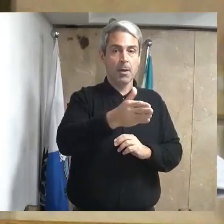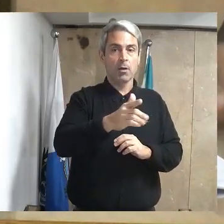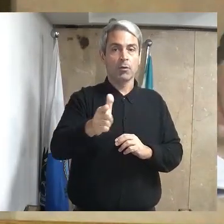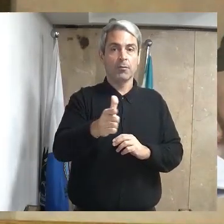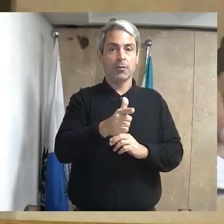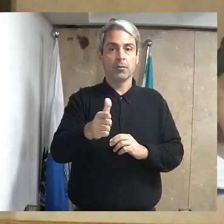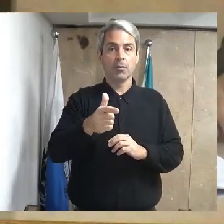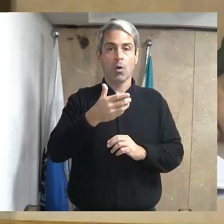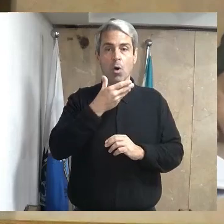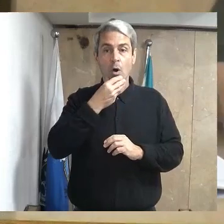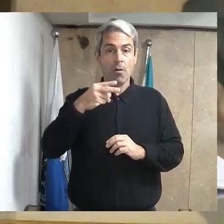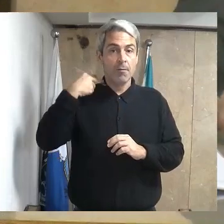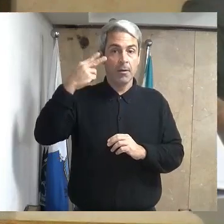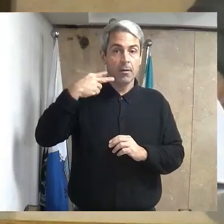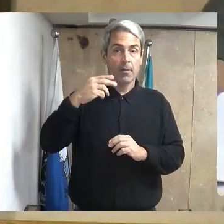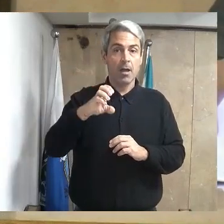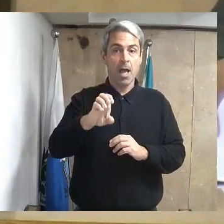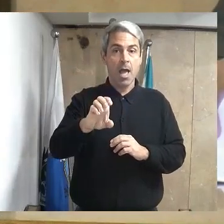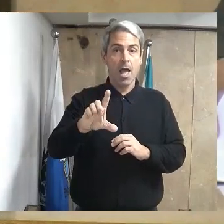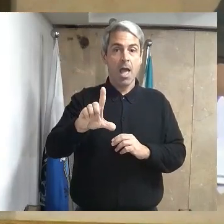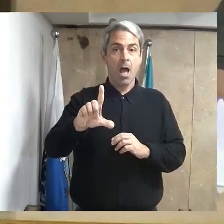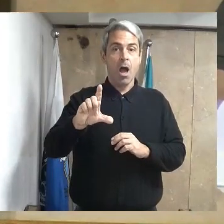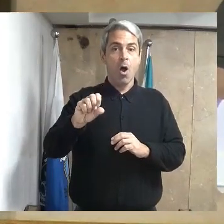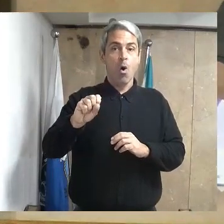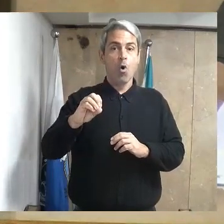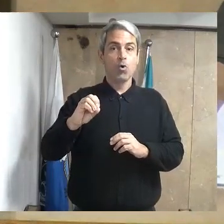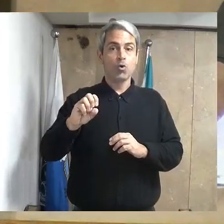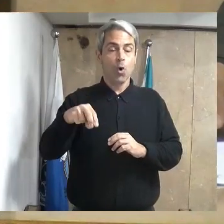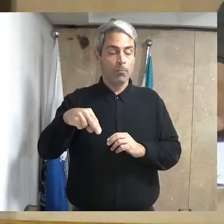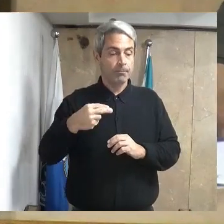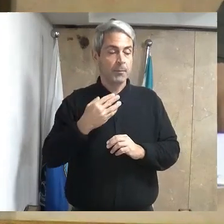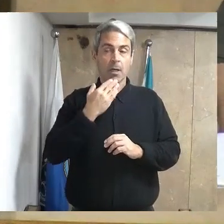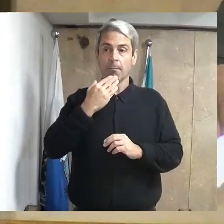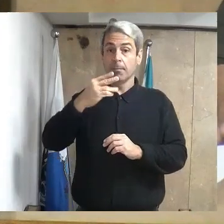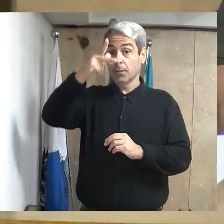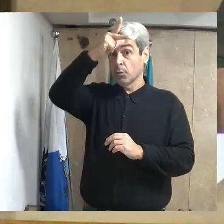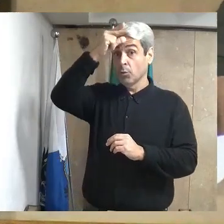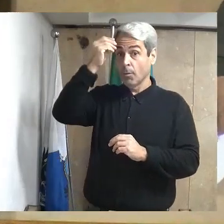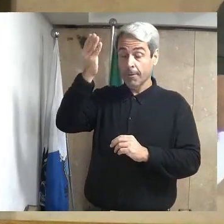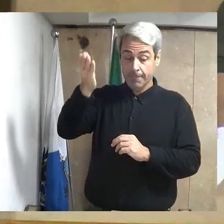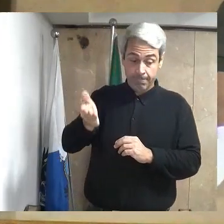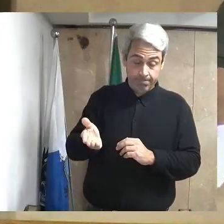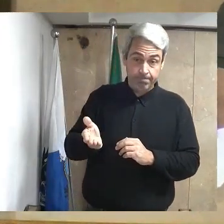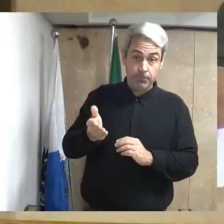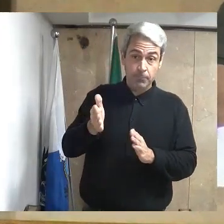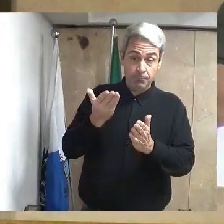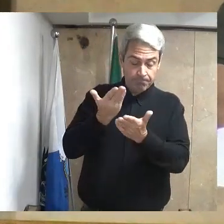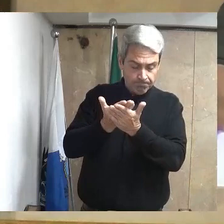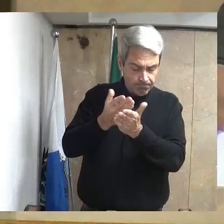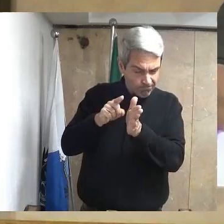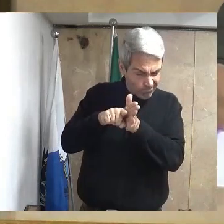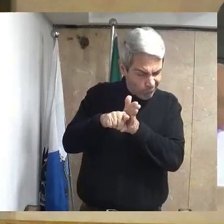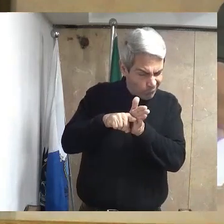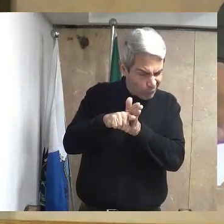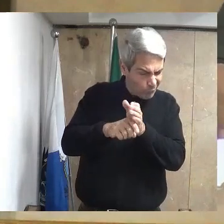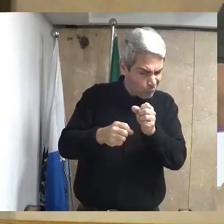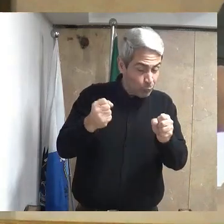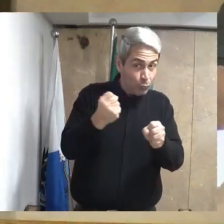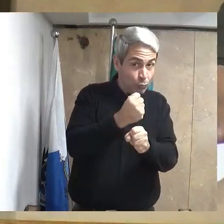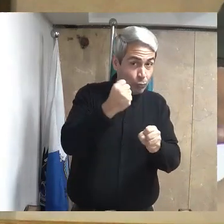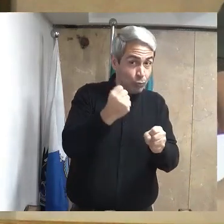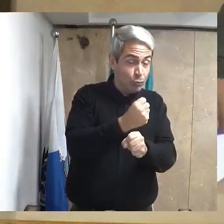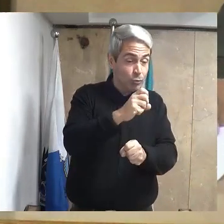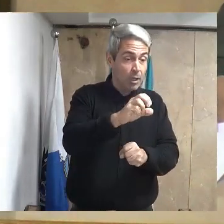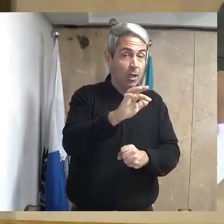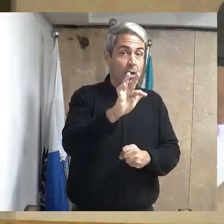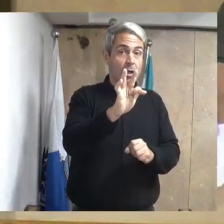5019/2022, do excelentíssimo senhor vereador Elson Santos da Silva, solicitando ao excelentíssimo senhor prefeito um estudo no sentido de construir uma unidade da